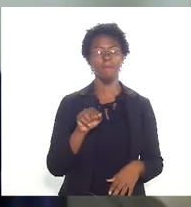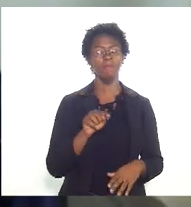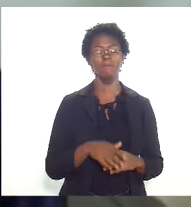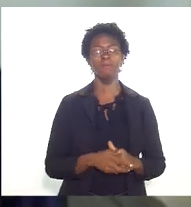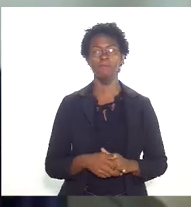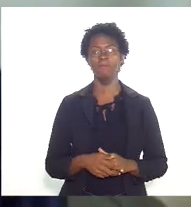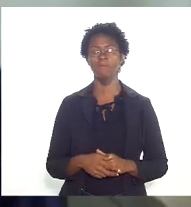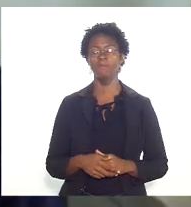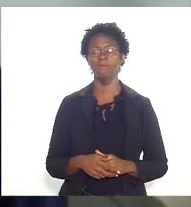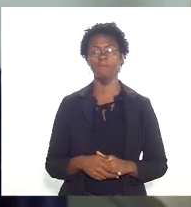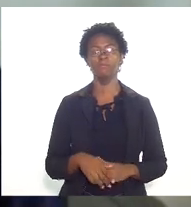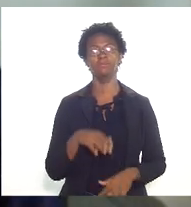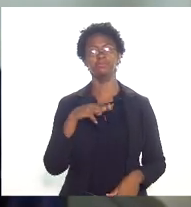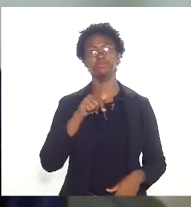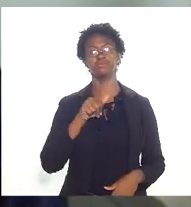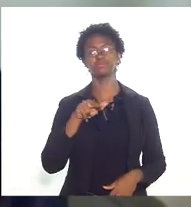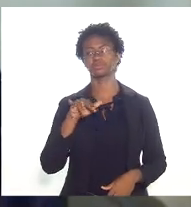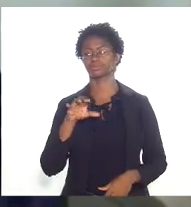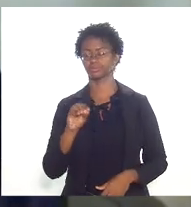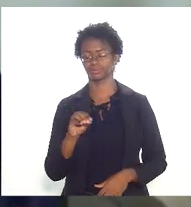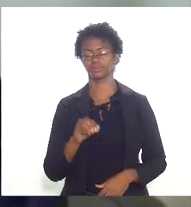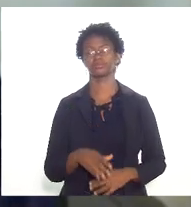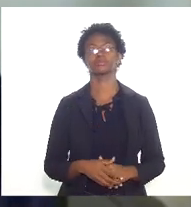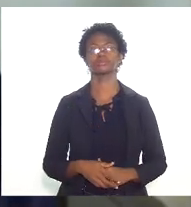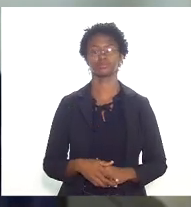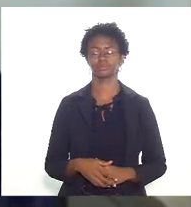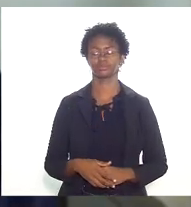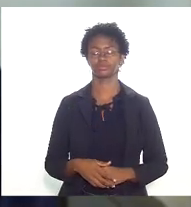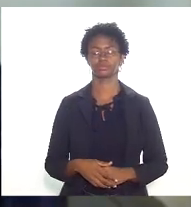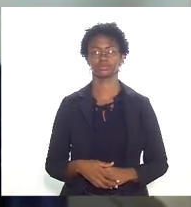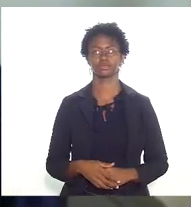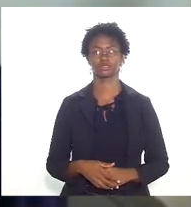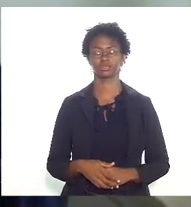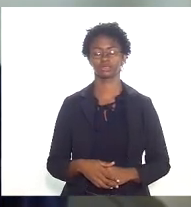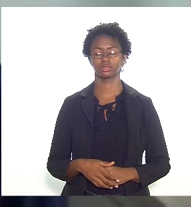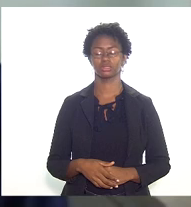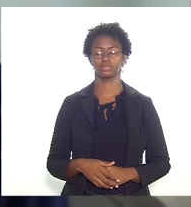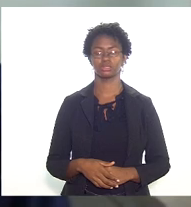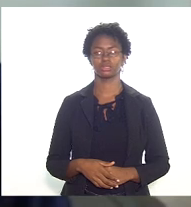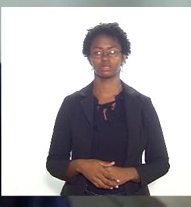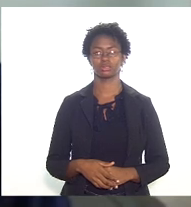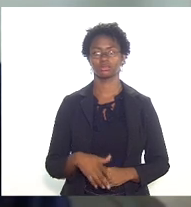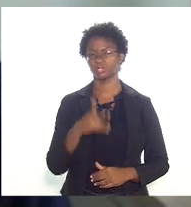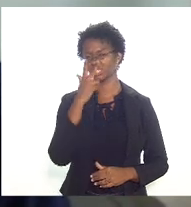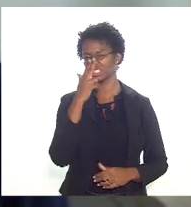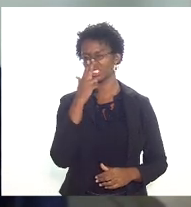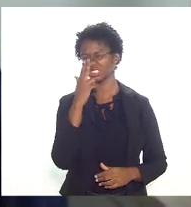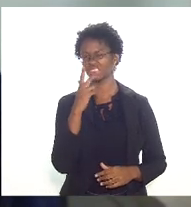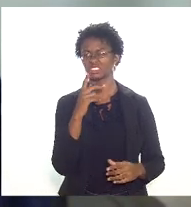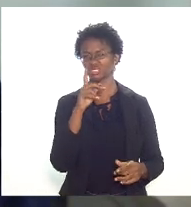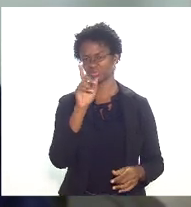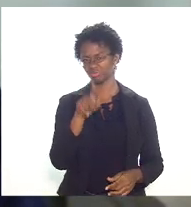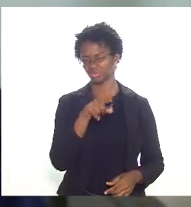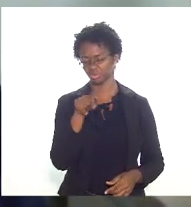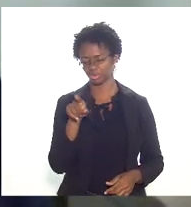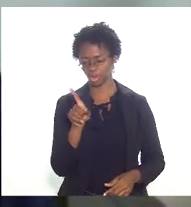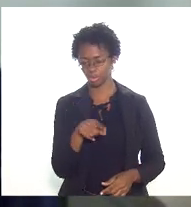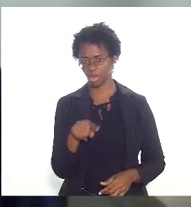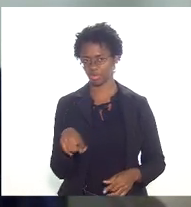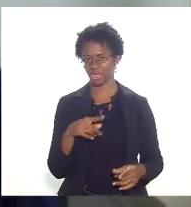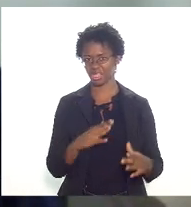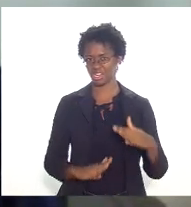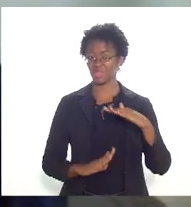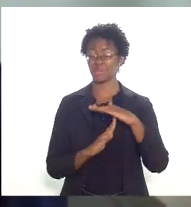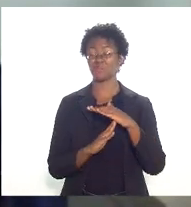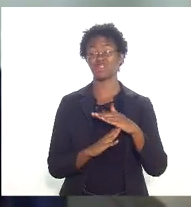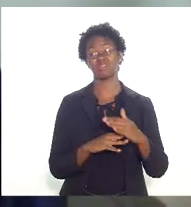ao Deputado Márcio Pacheco a e elas restringiu paga eu acabei de entrar aqui no